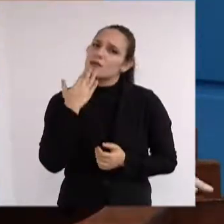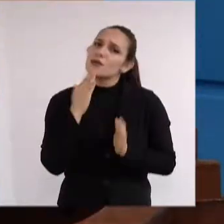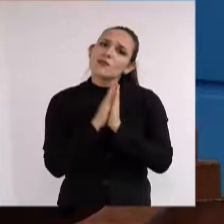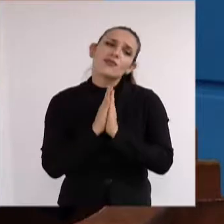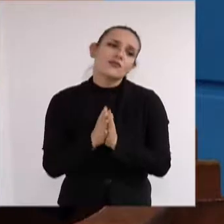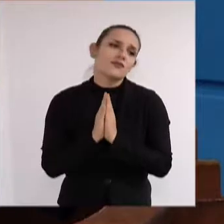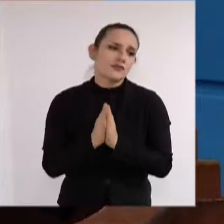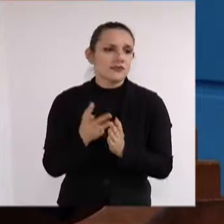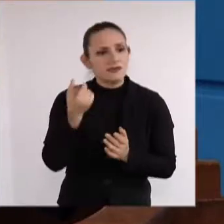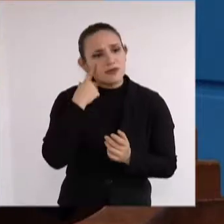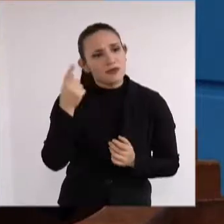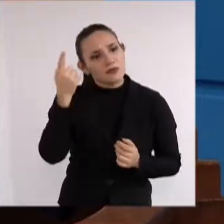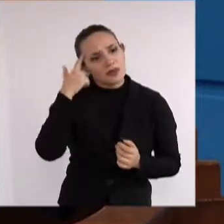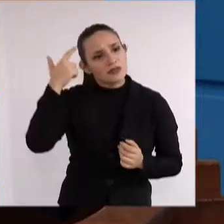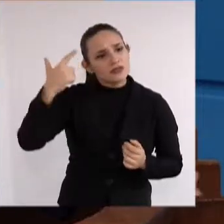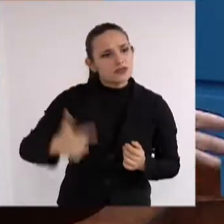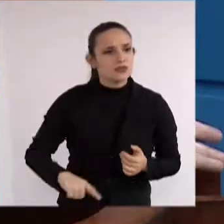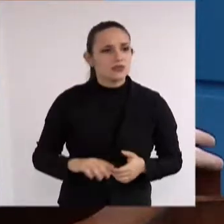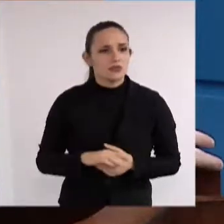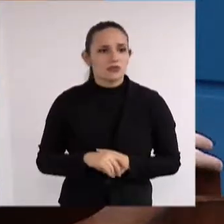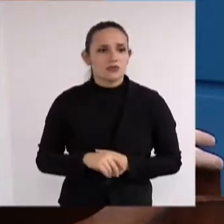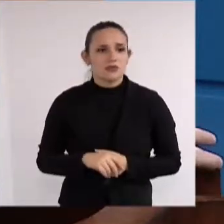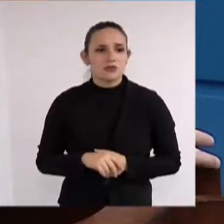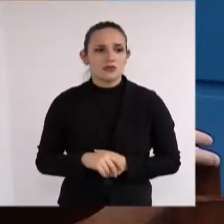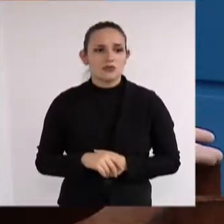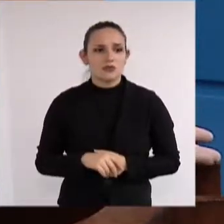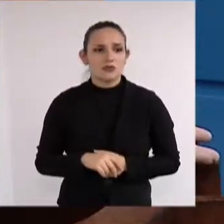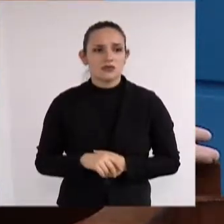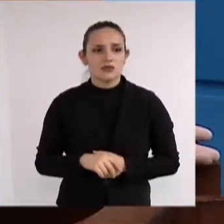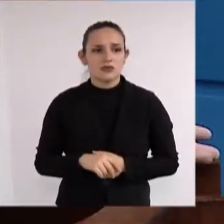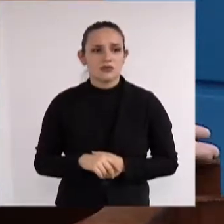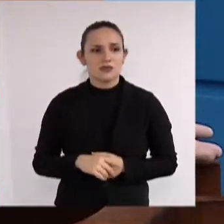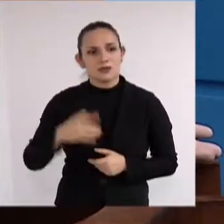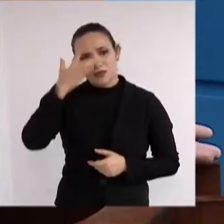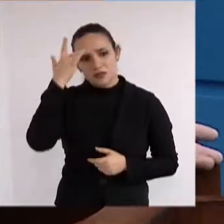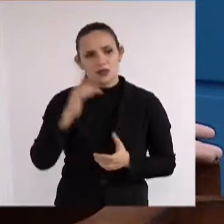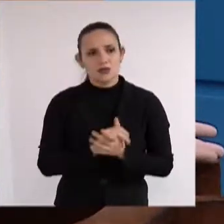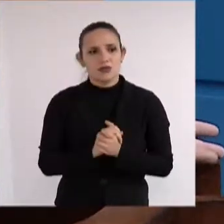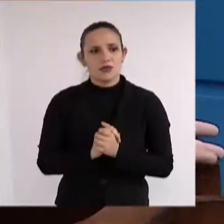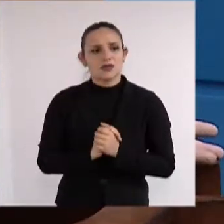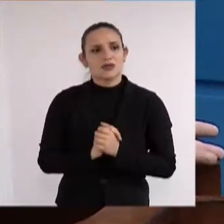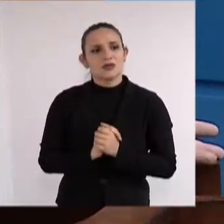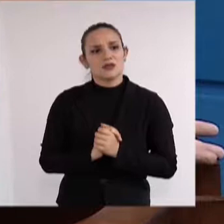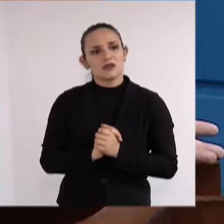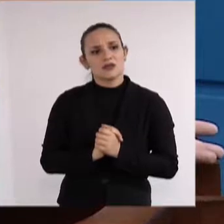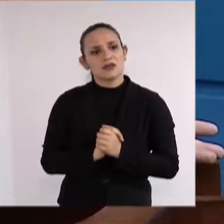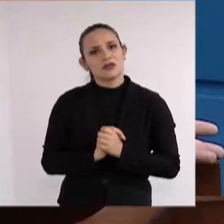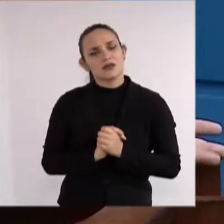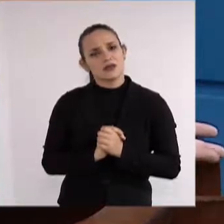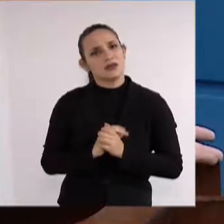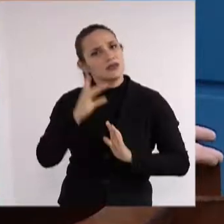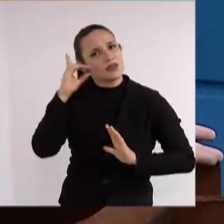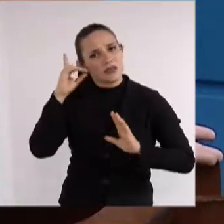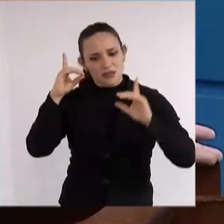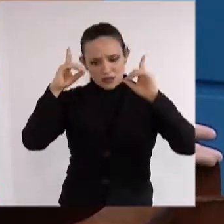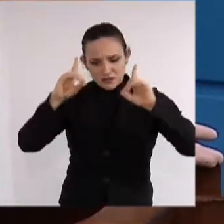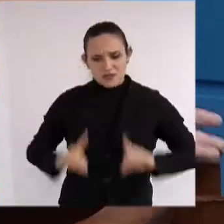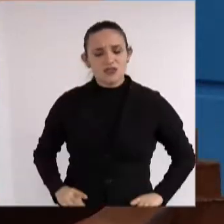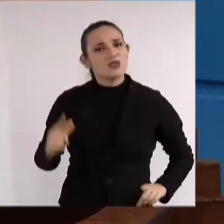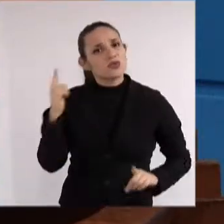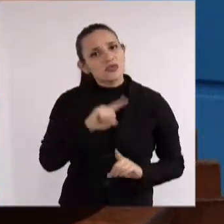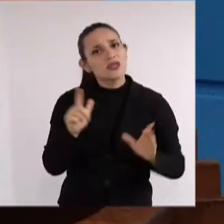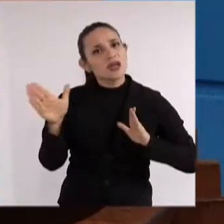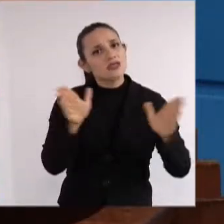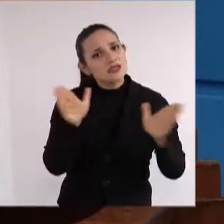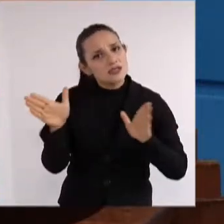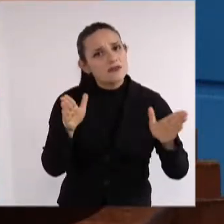vamos revisar essa situação para que o deficiente, a acessibilidade, nós temos que trabalhar pela acessibilidade. Se não faz isso, como